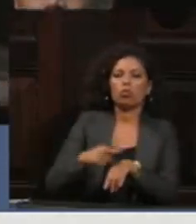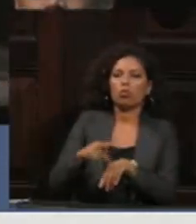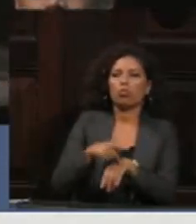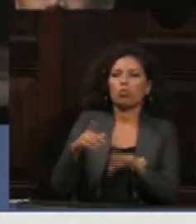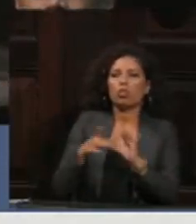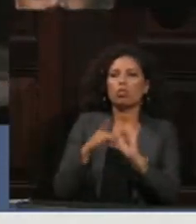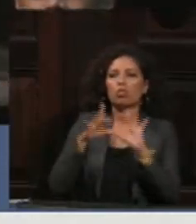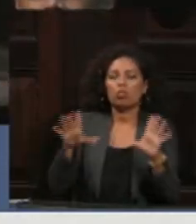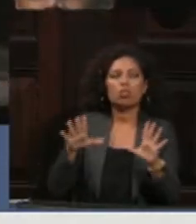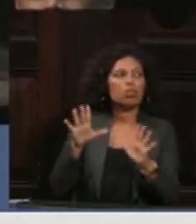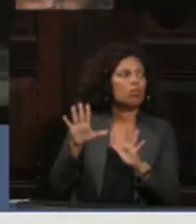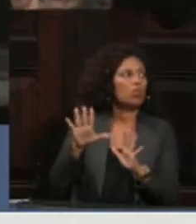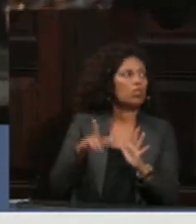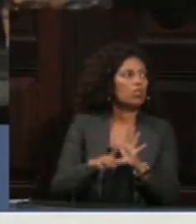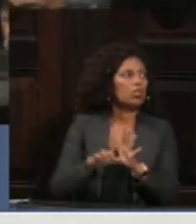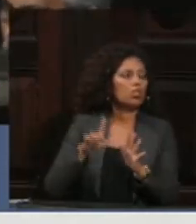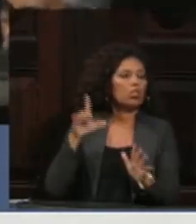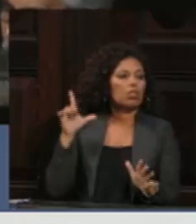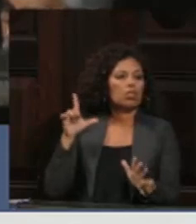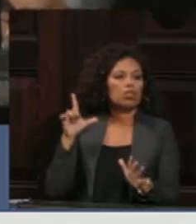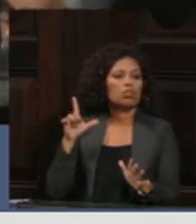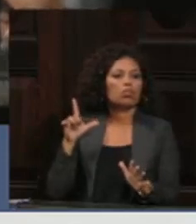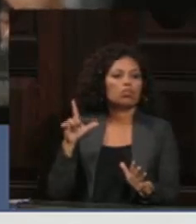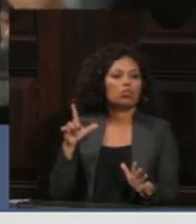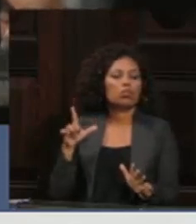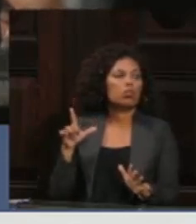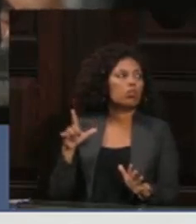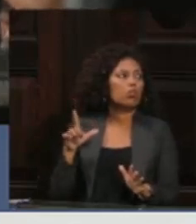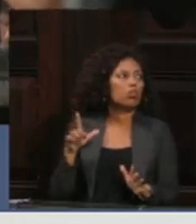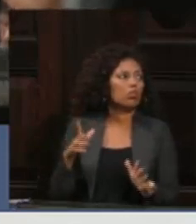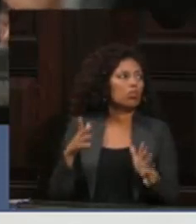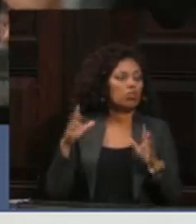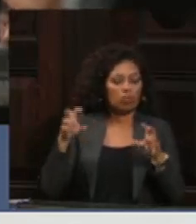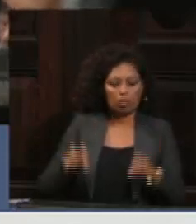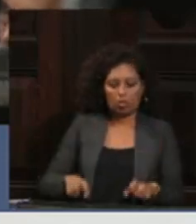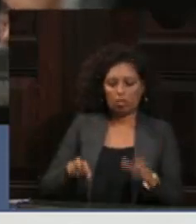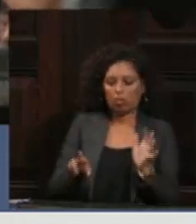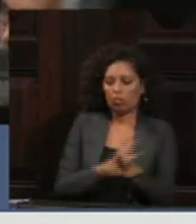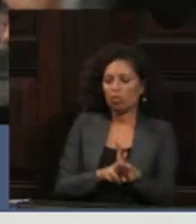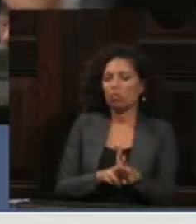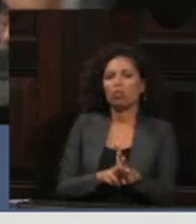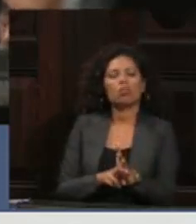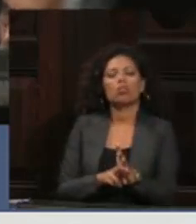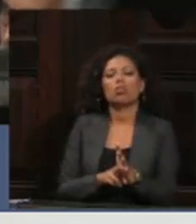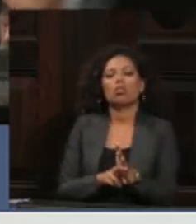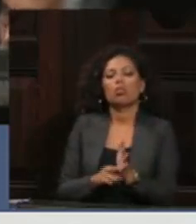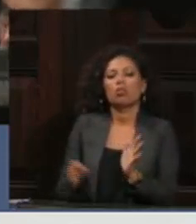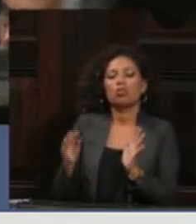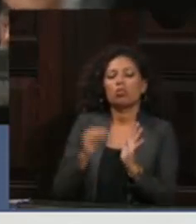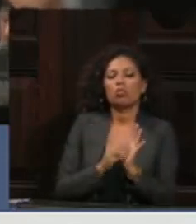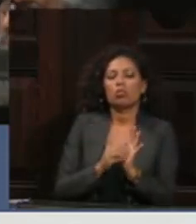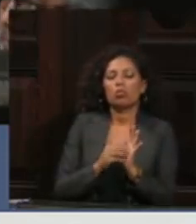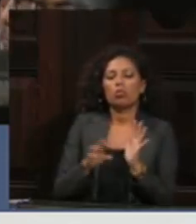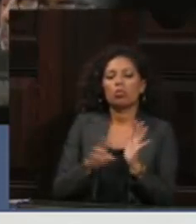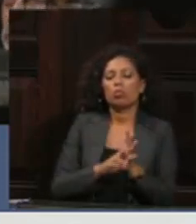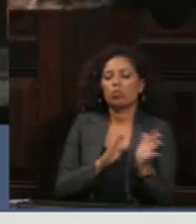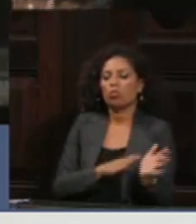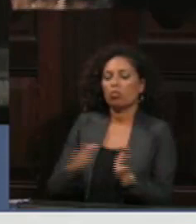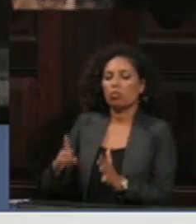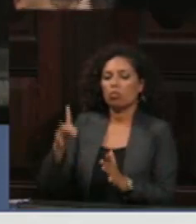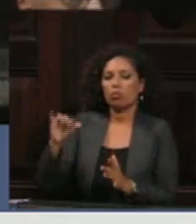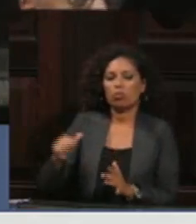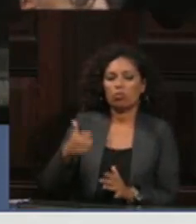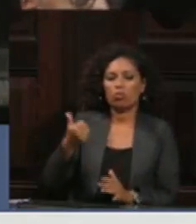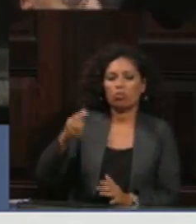presidente. Antes, porém, já, deputado Rosenberg. Há sobre a mesa pedido de requerimento de inclusão. Requer a inclusão na ordem do dia do